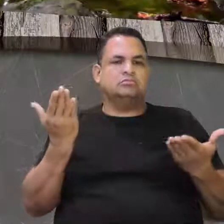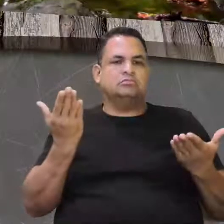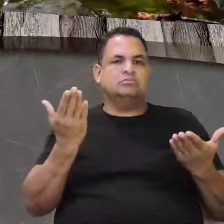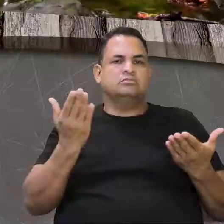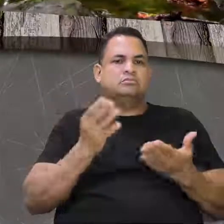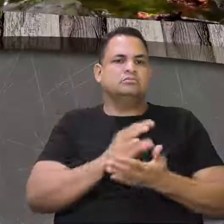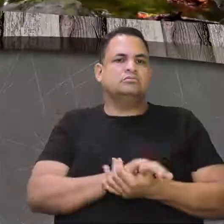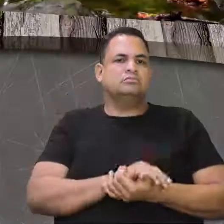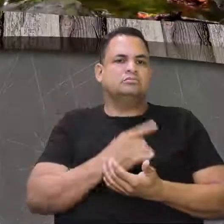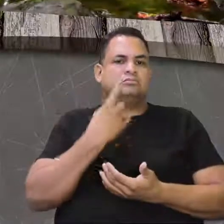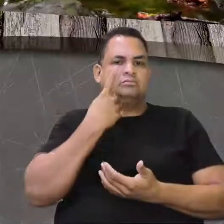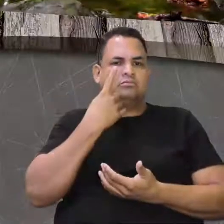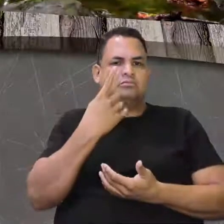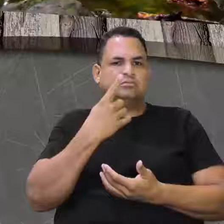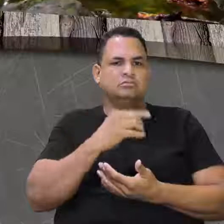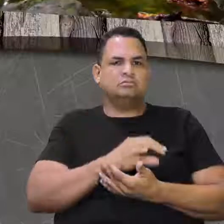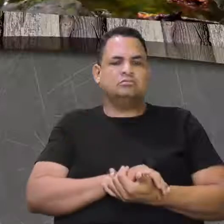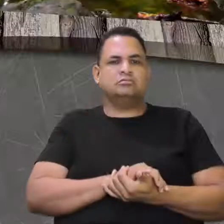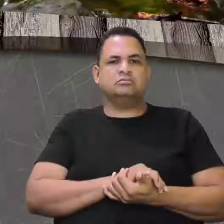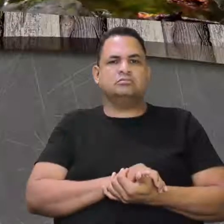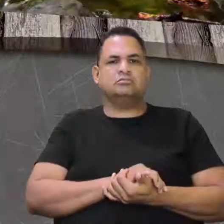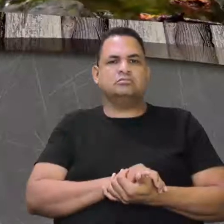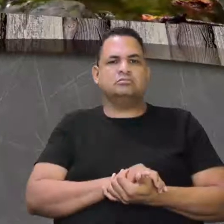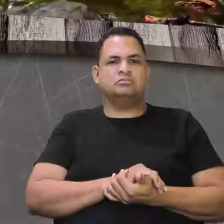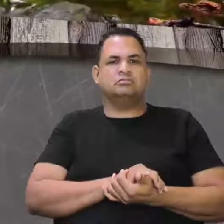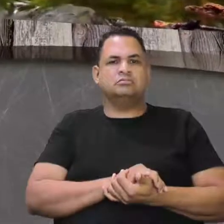E vi algumas